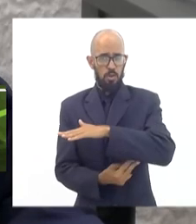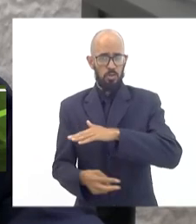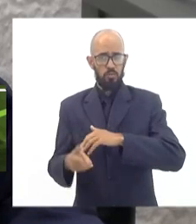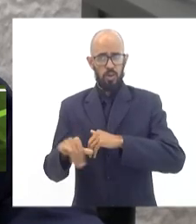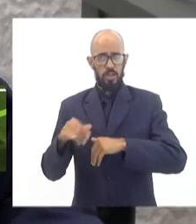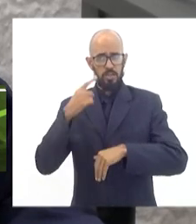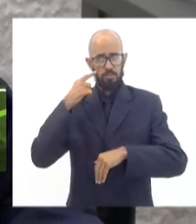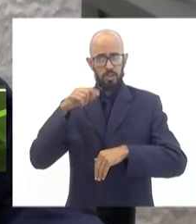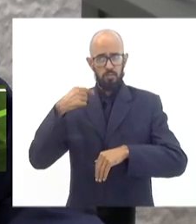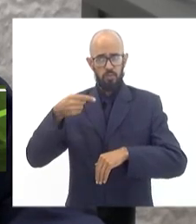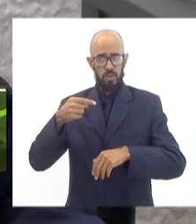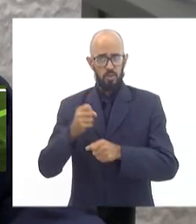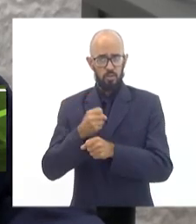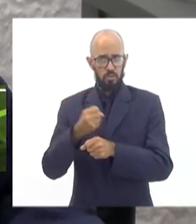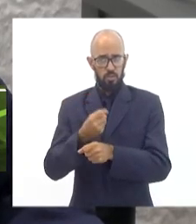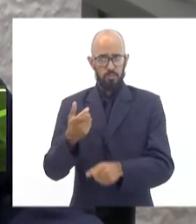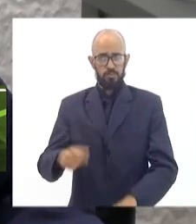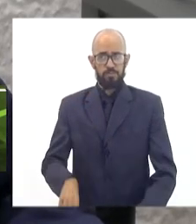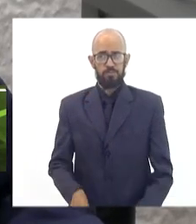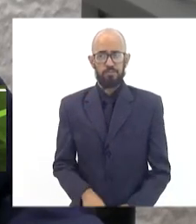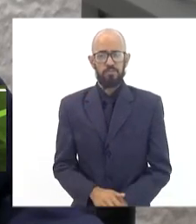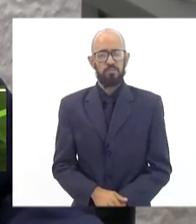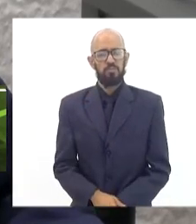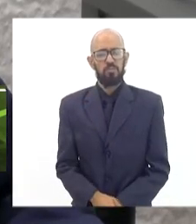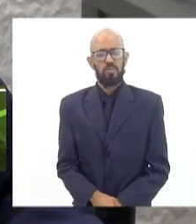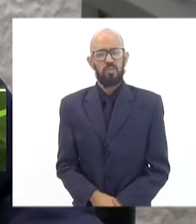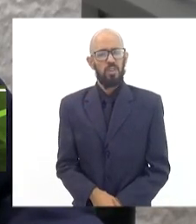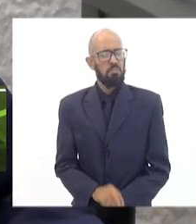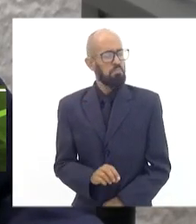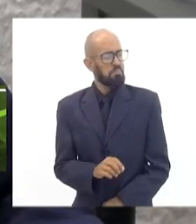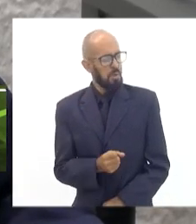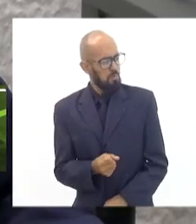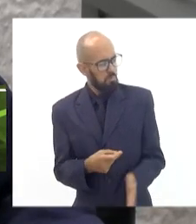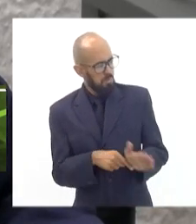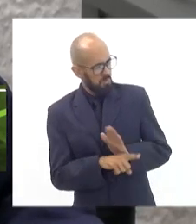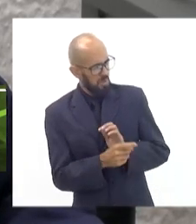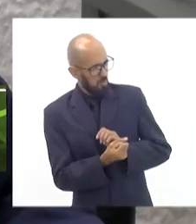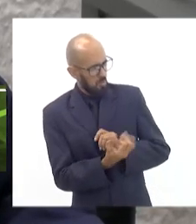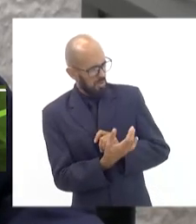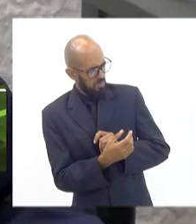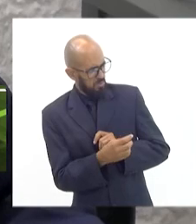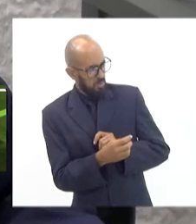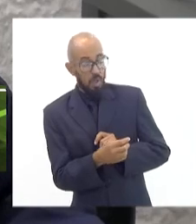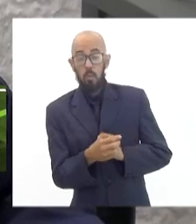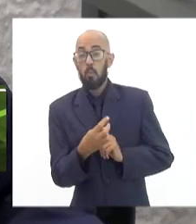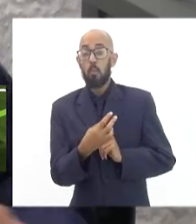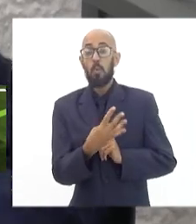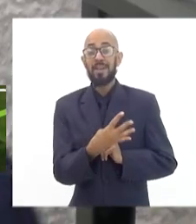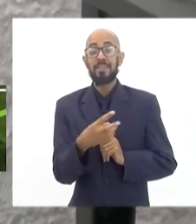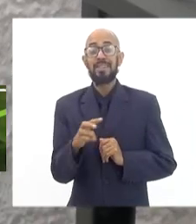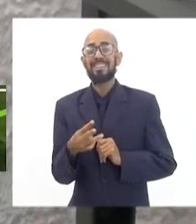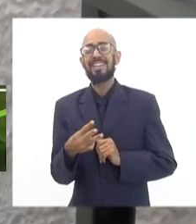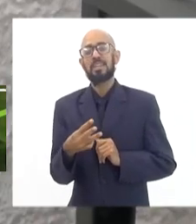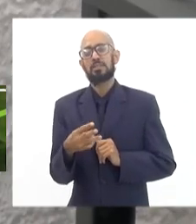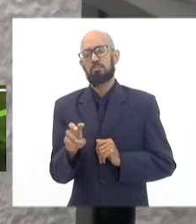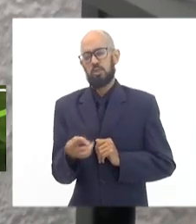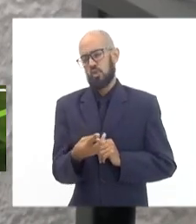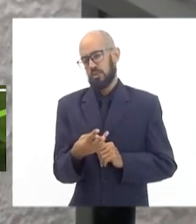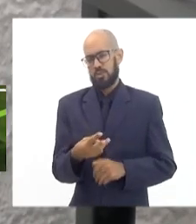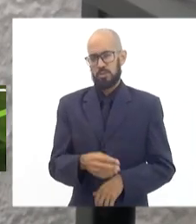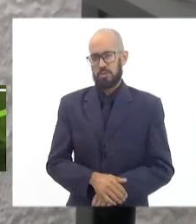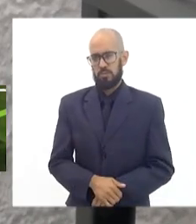semana que vem e é uma hora de quantos milhões o Gabriel 43 milhões é uma ponte